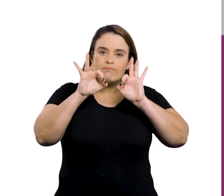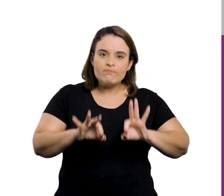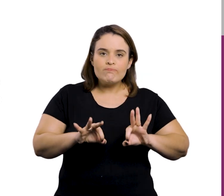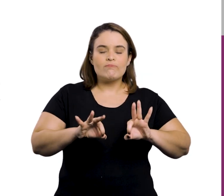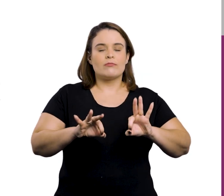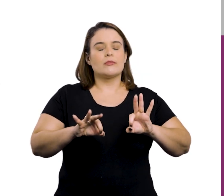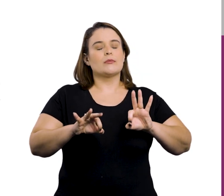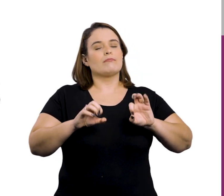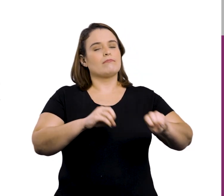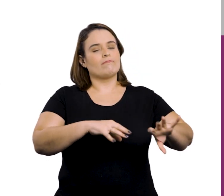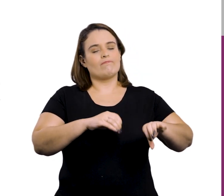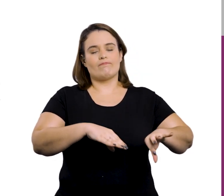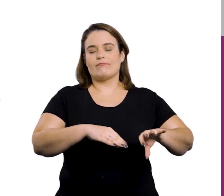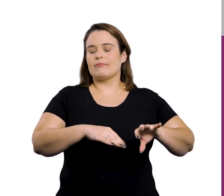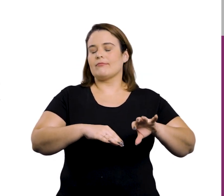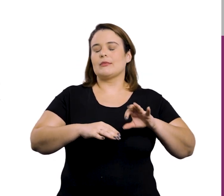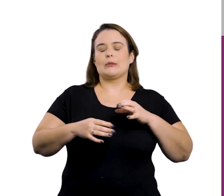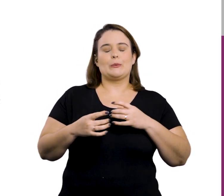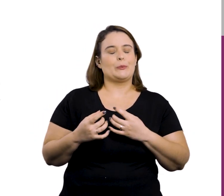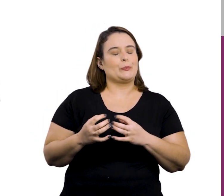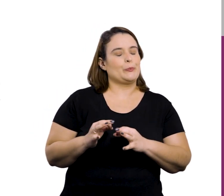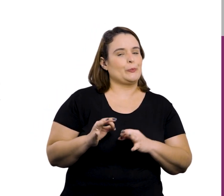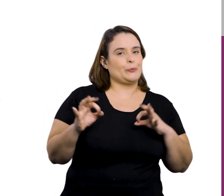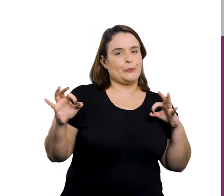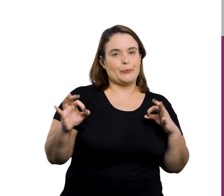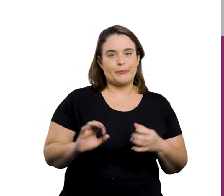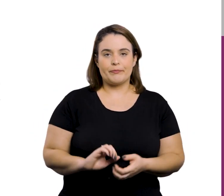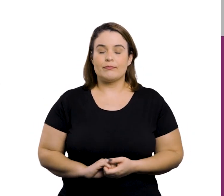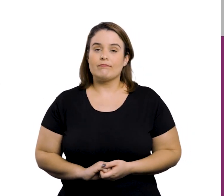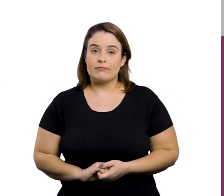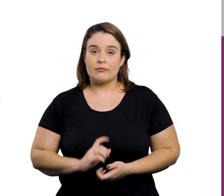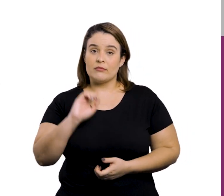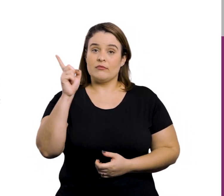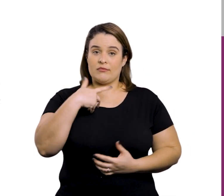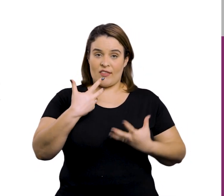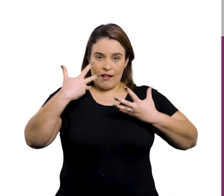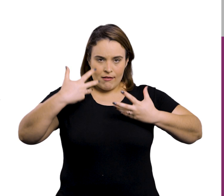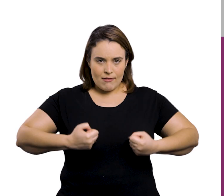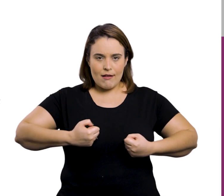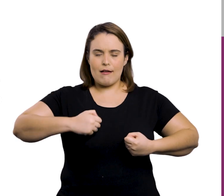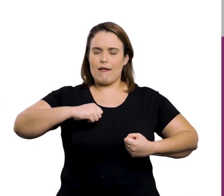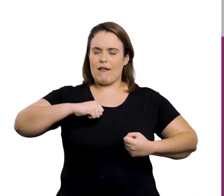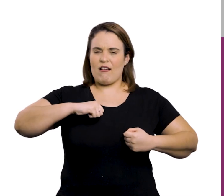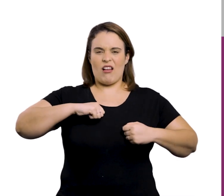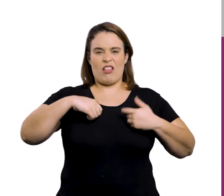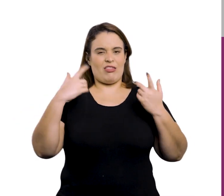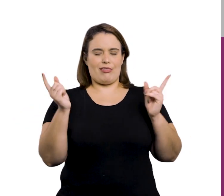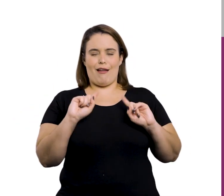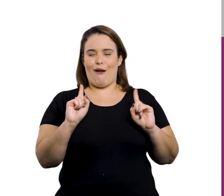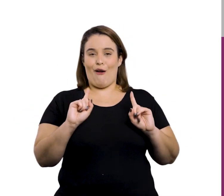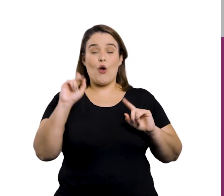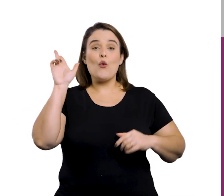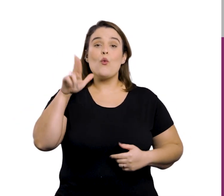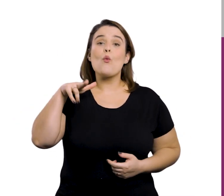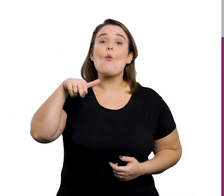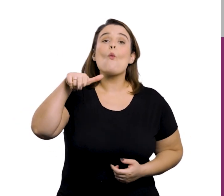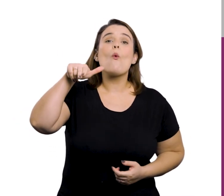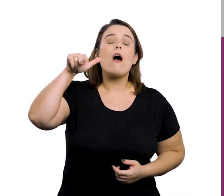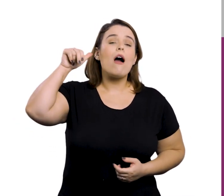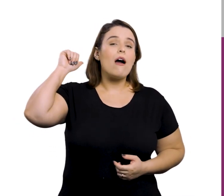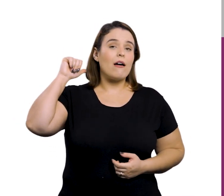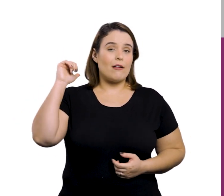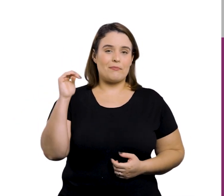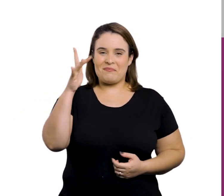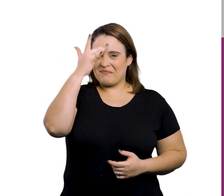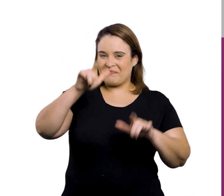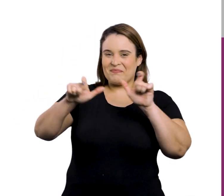do direito à educação mais distante. O abatimento, contudo, não é uma opção. Nunca foi, pelo menos, para aquelas